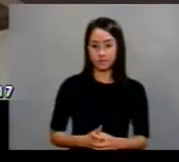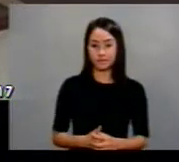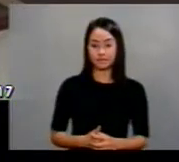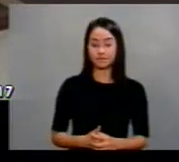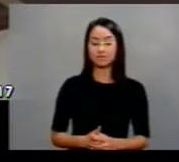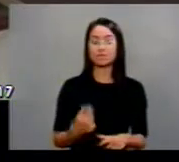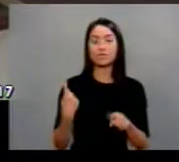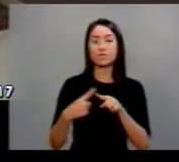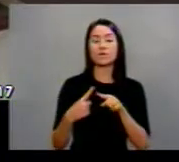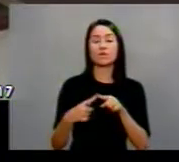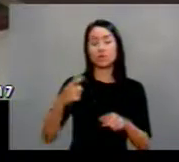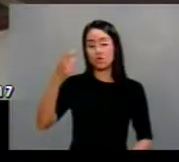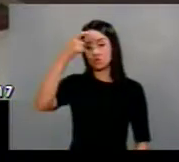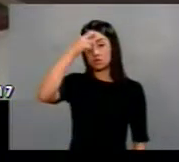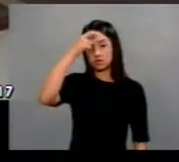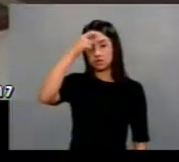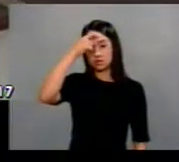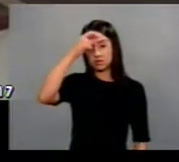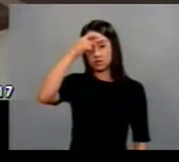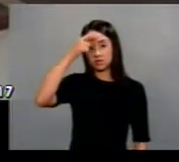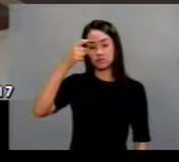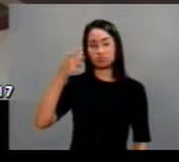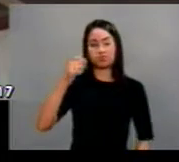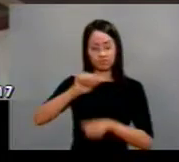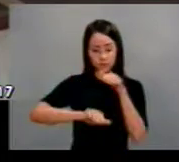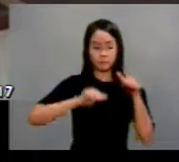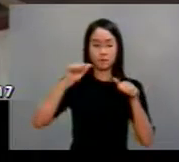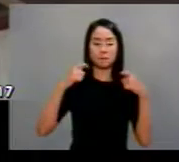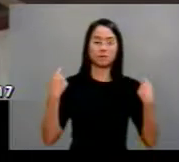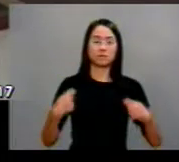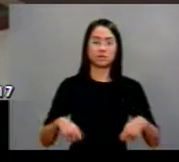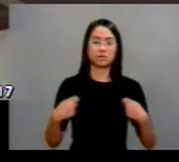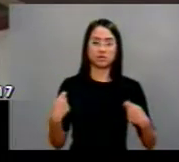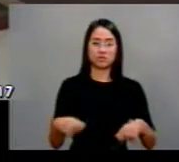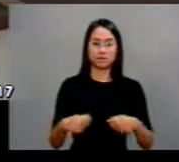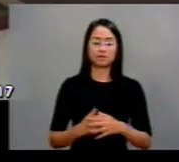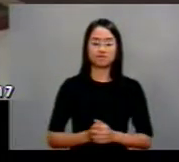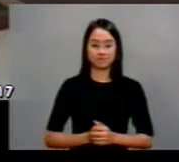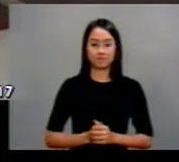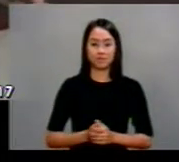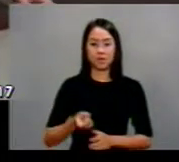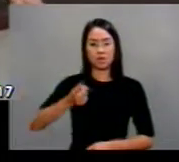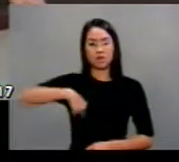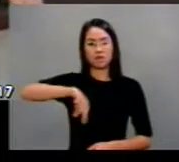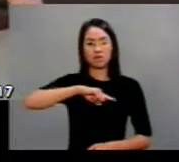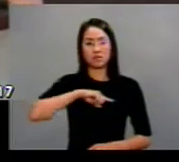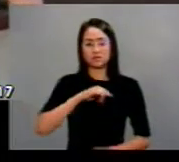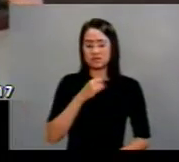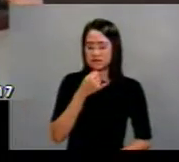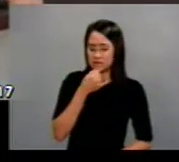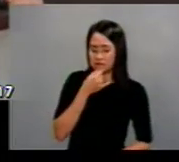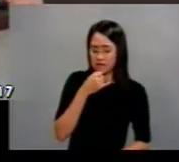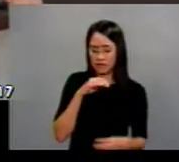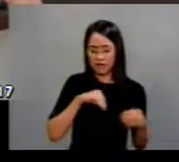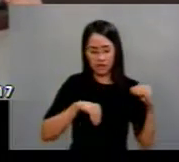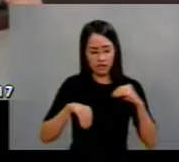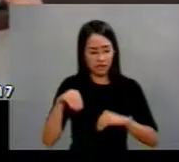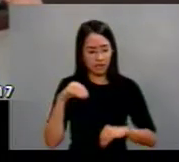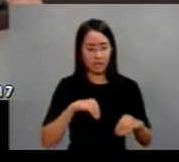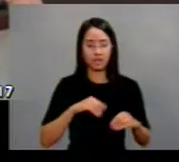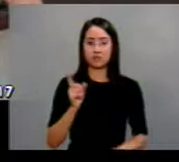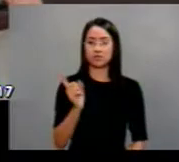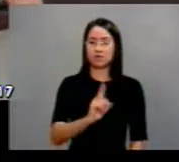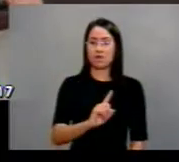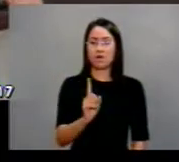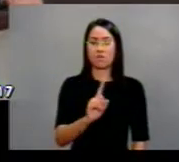a consciência e a organização. Não nos deixemos deprimir. Não nos deixemos... O